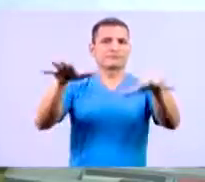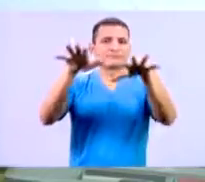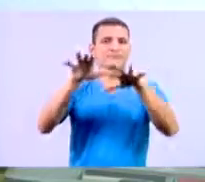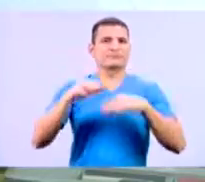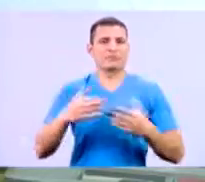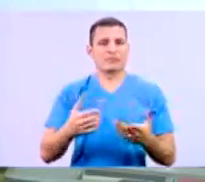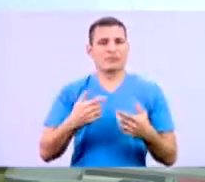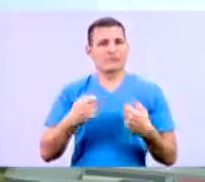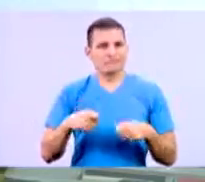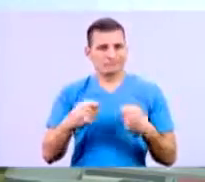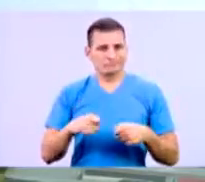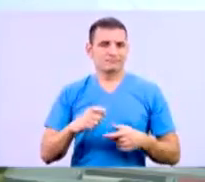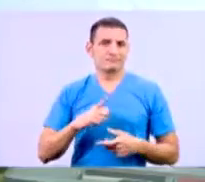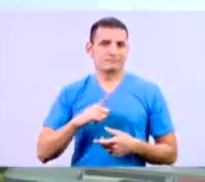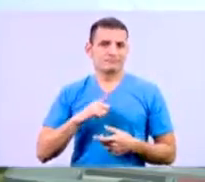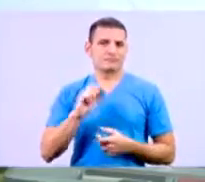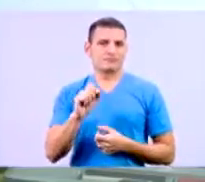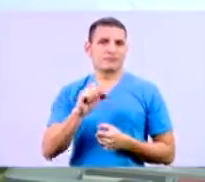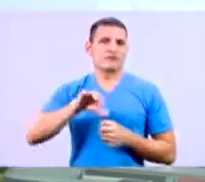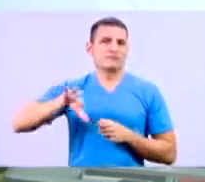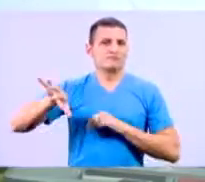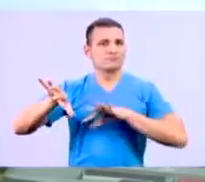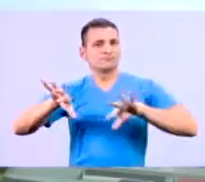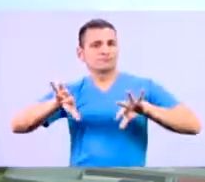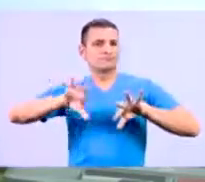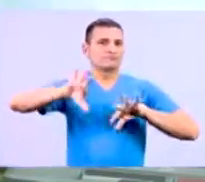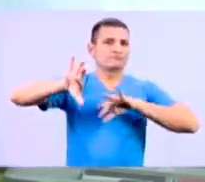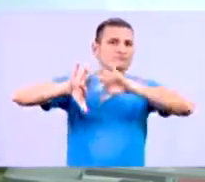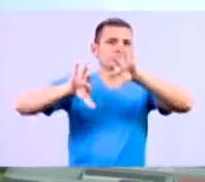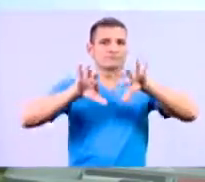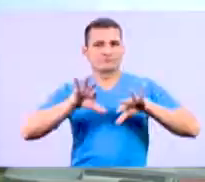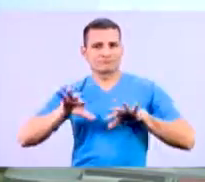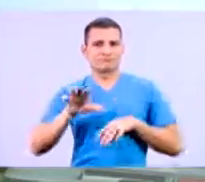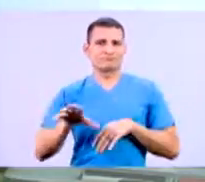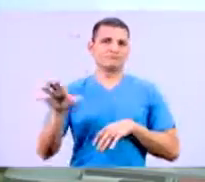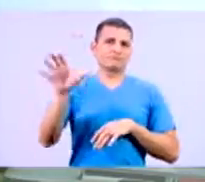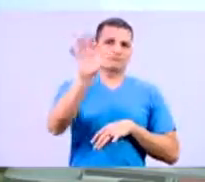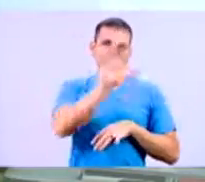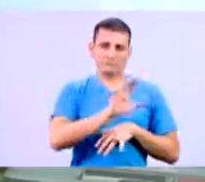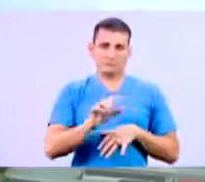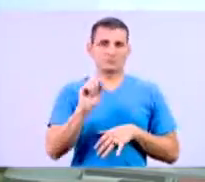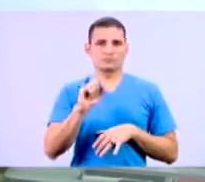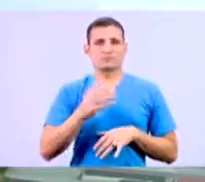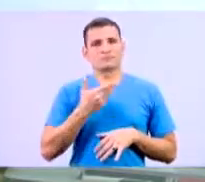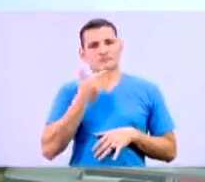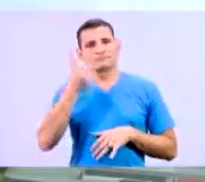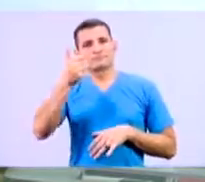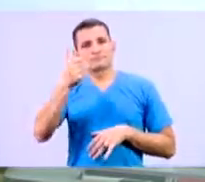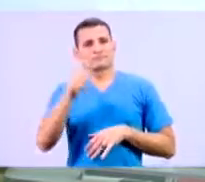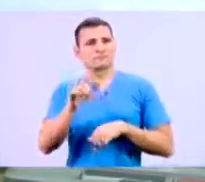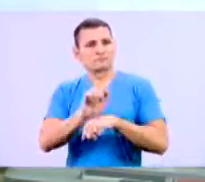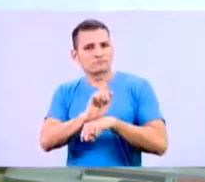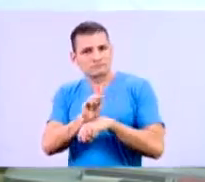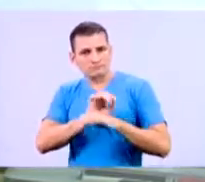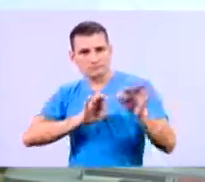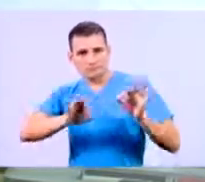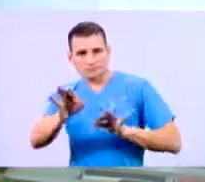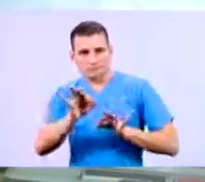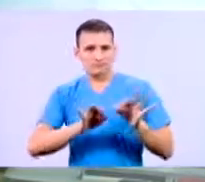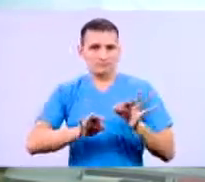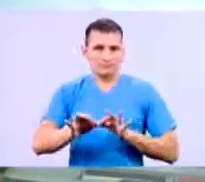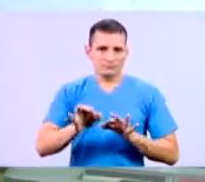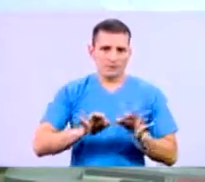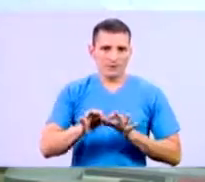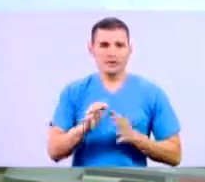essa necessidade de você separar para que possa haver uma melhor gerência, né? E até porque as